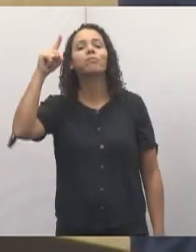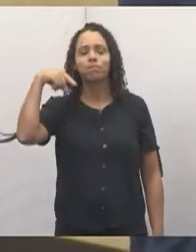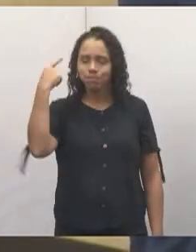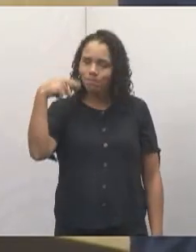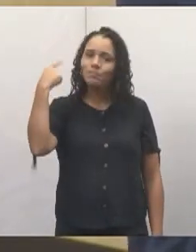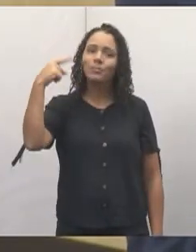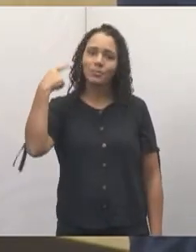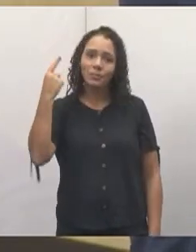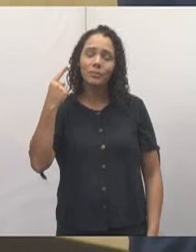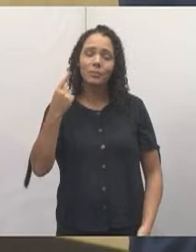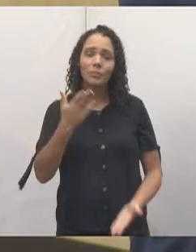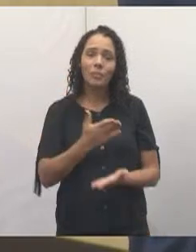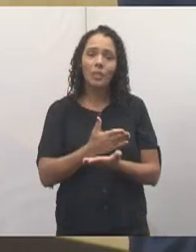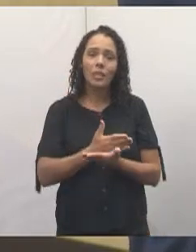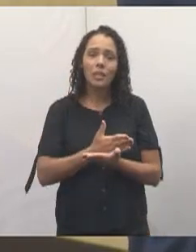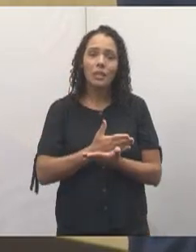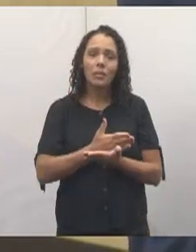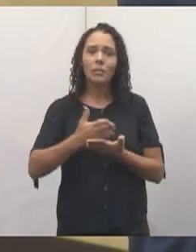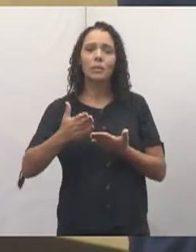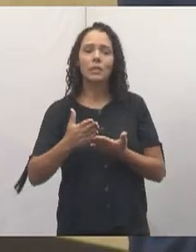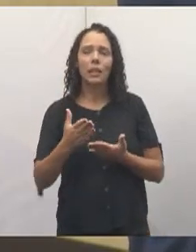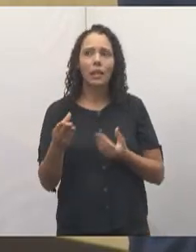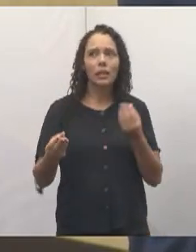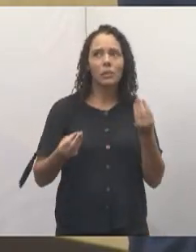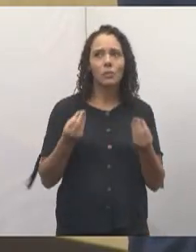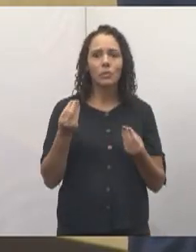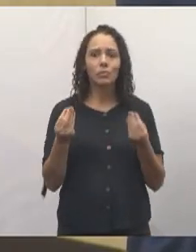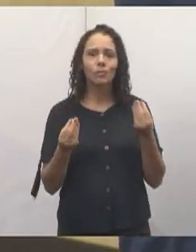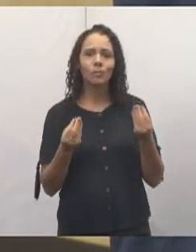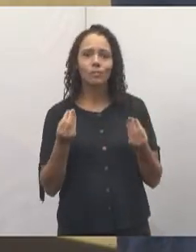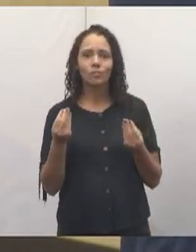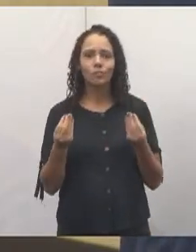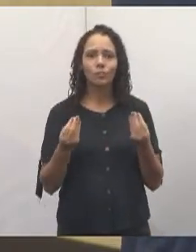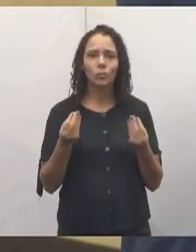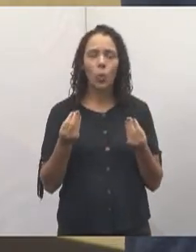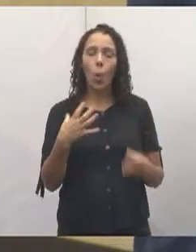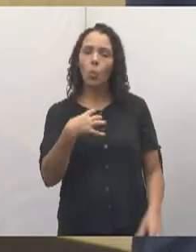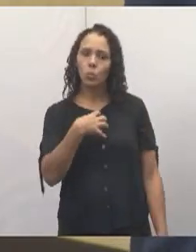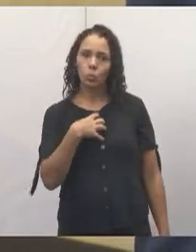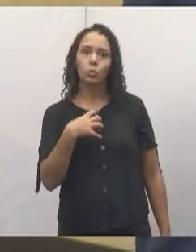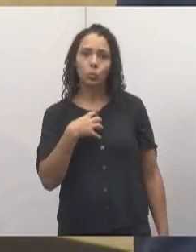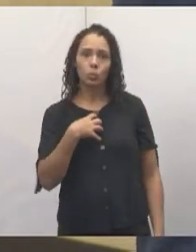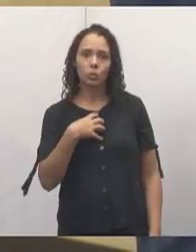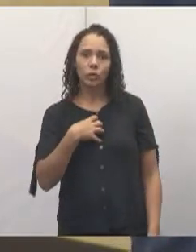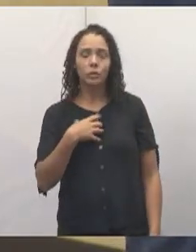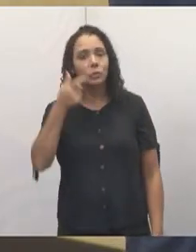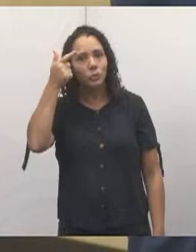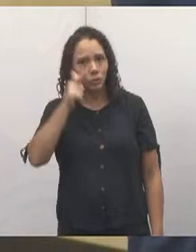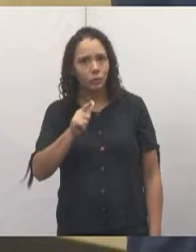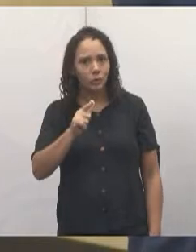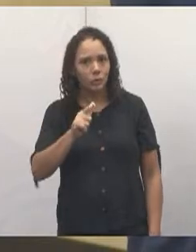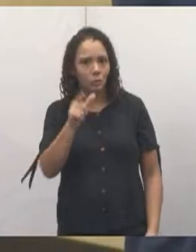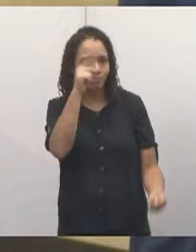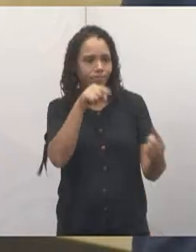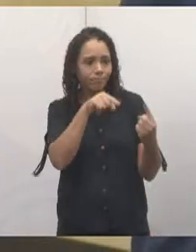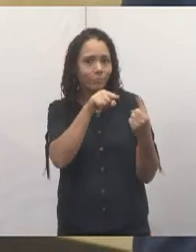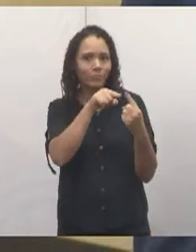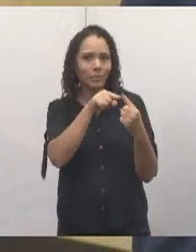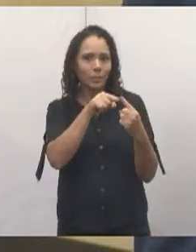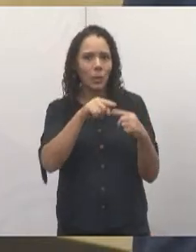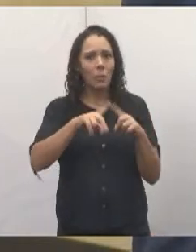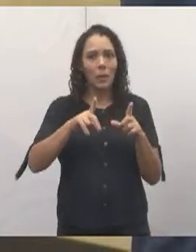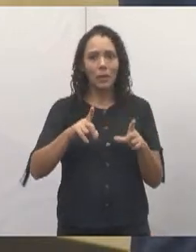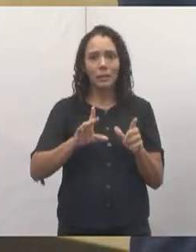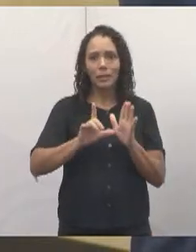poder, como se fosse talvez, um meio para chegar na onde eu queria. Mas a gente acaba